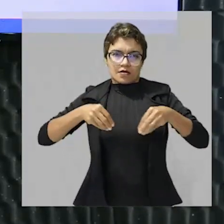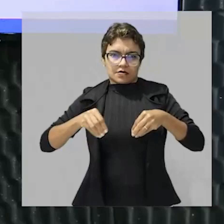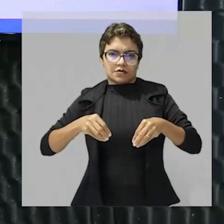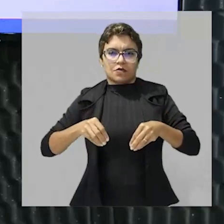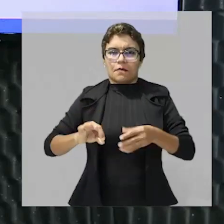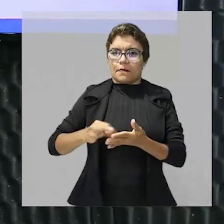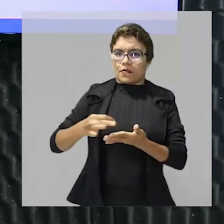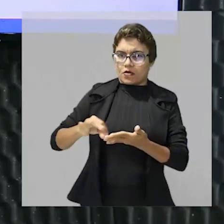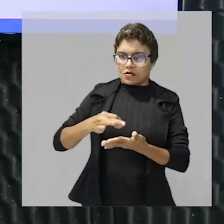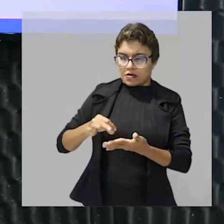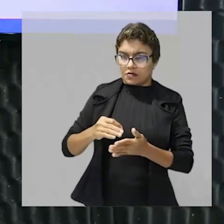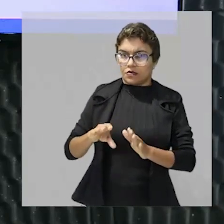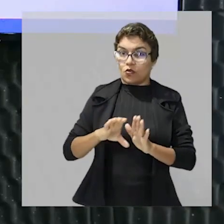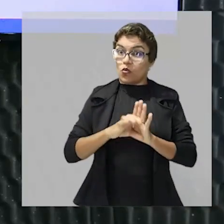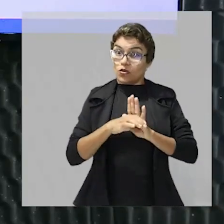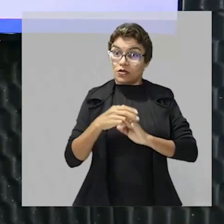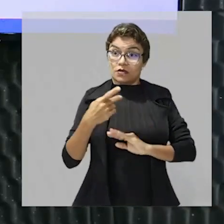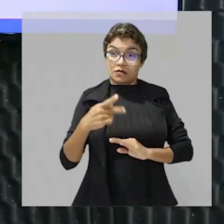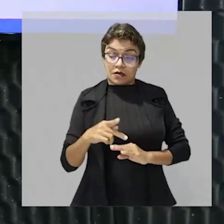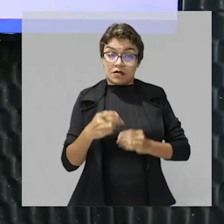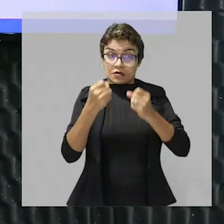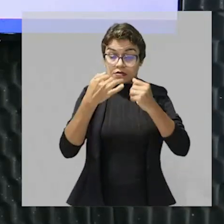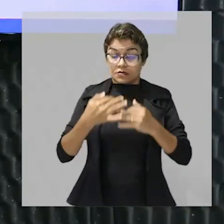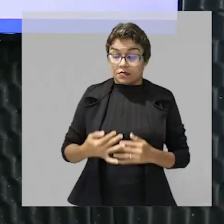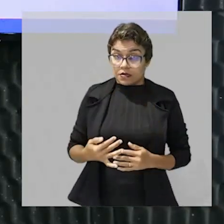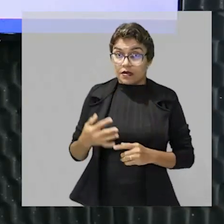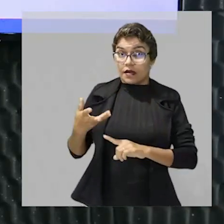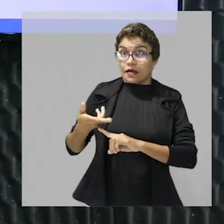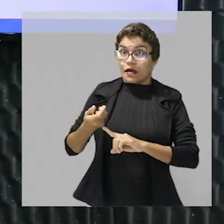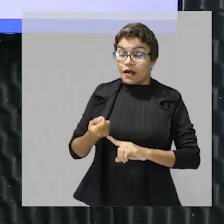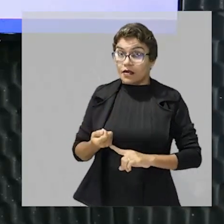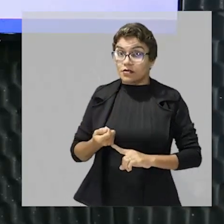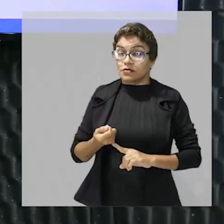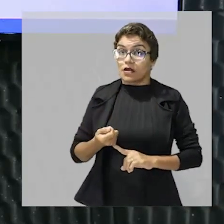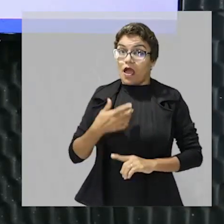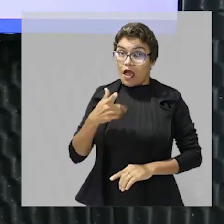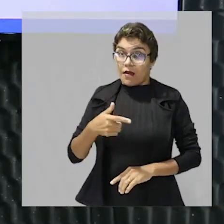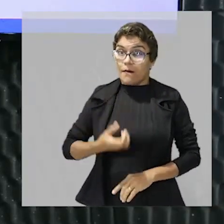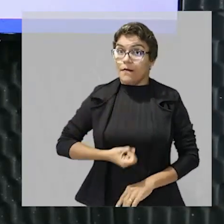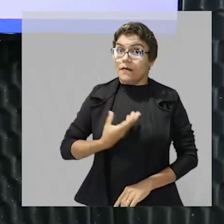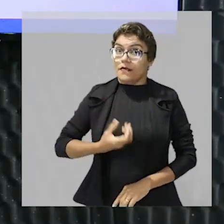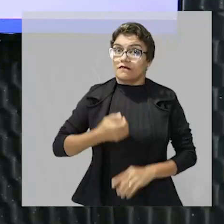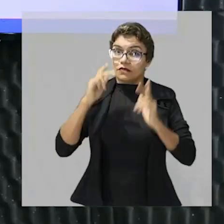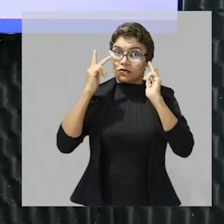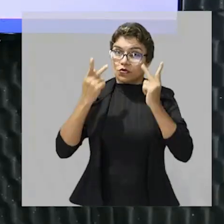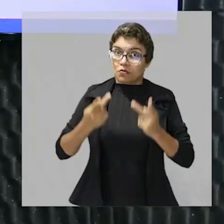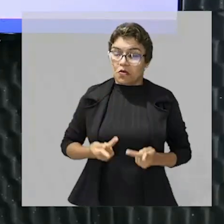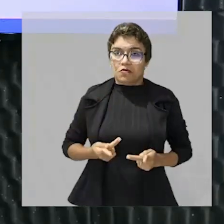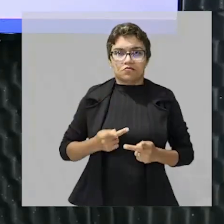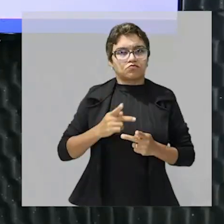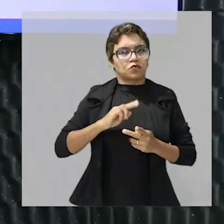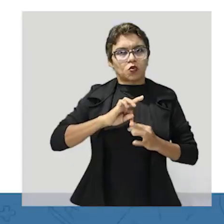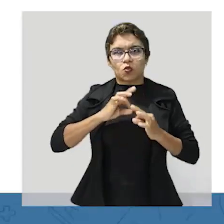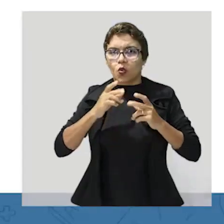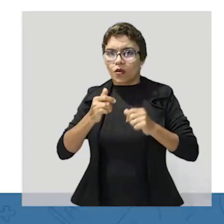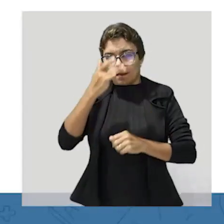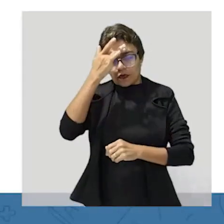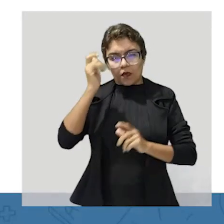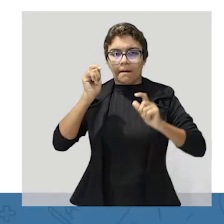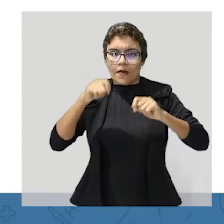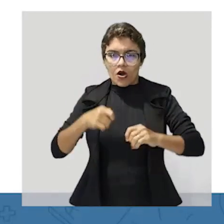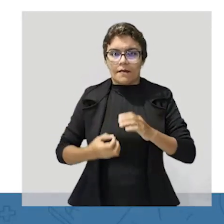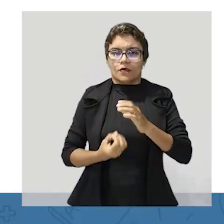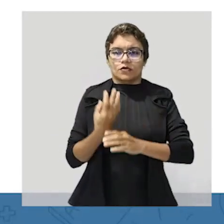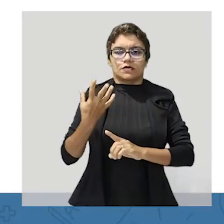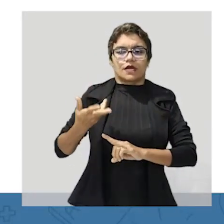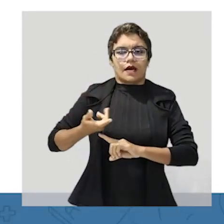conceitos definem que a arte é uma manifestação humana e pode ser produzida por todos. A partir das imagens a gente pode dizer que